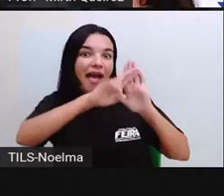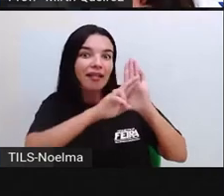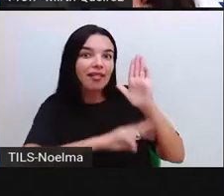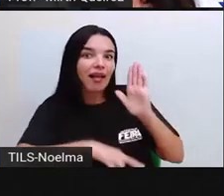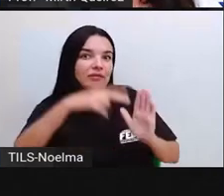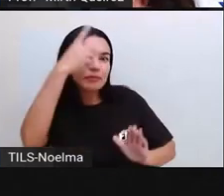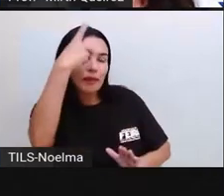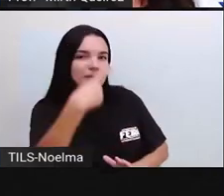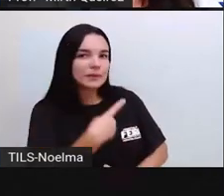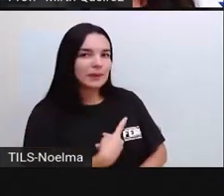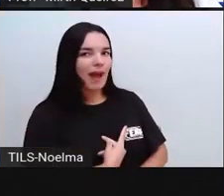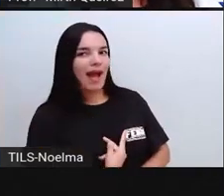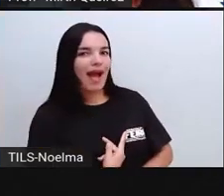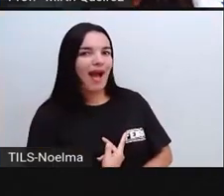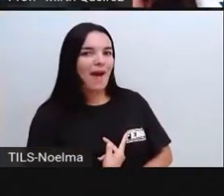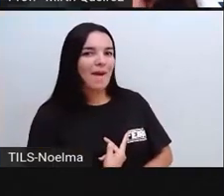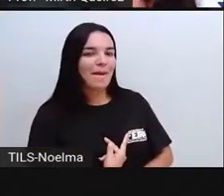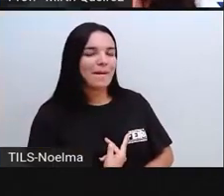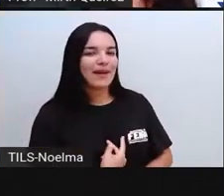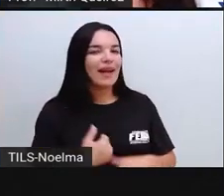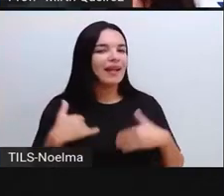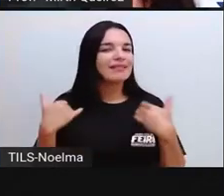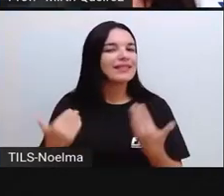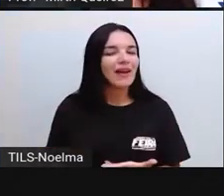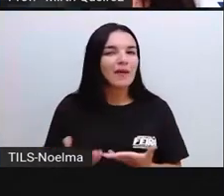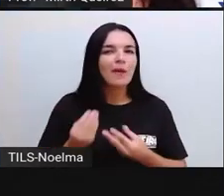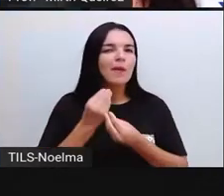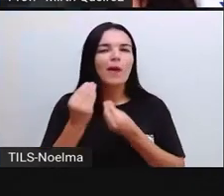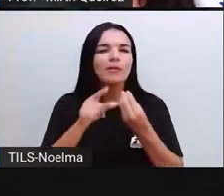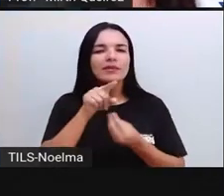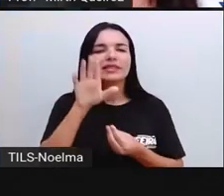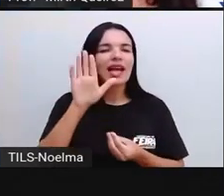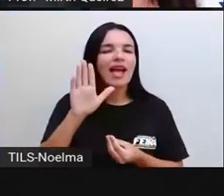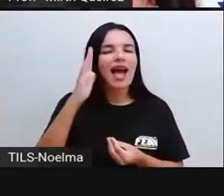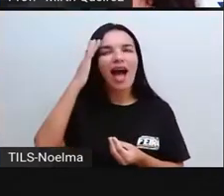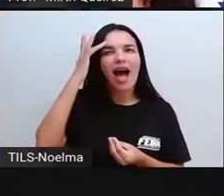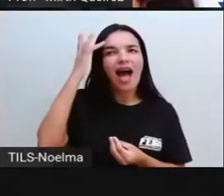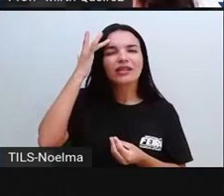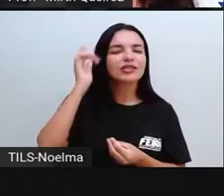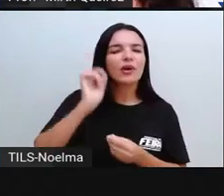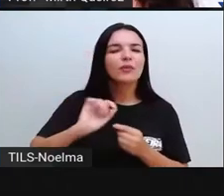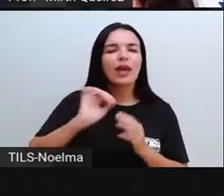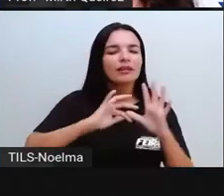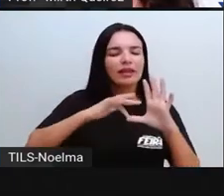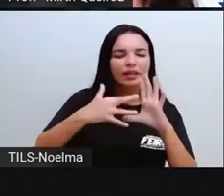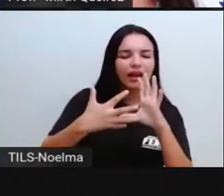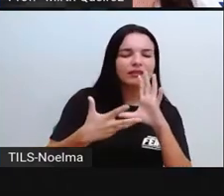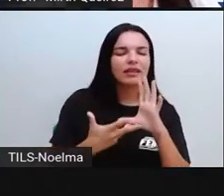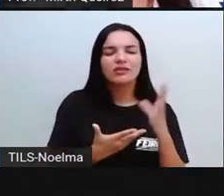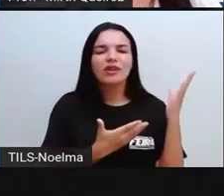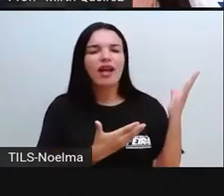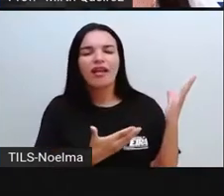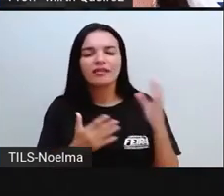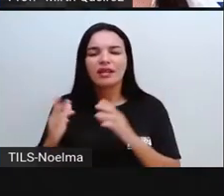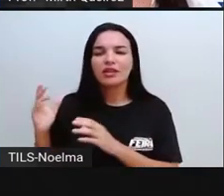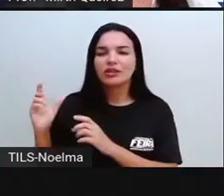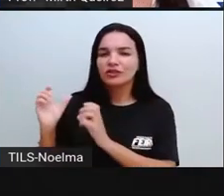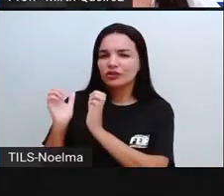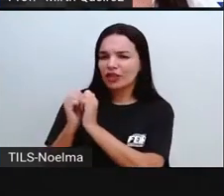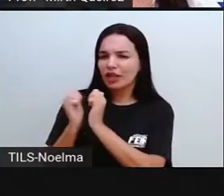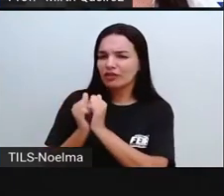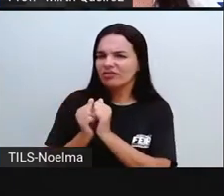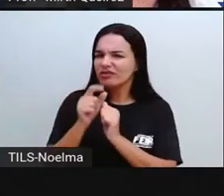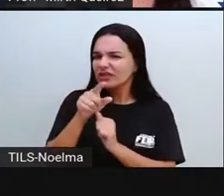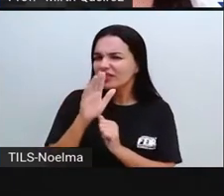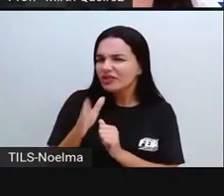pessoal. E aí, como vocês acham que é esse tipo de gênero? Quais as características desse tipo de gênero? Será que vocês já produziram um